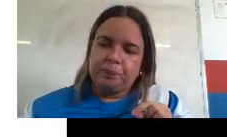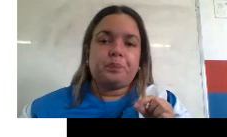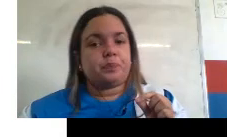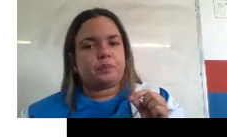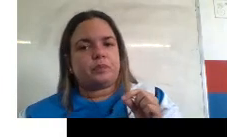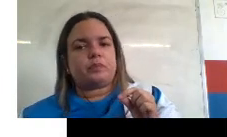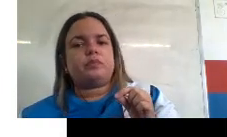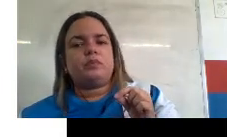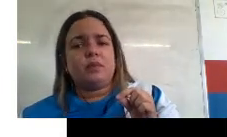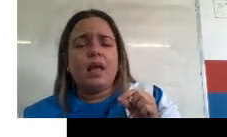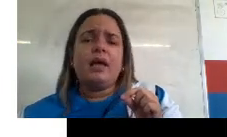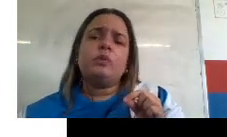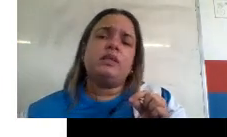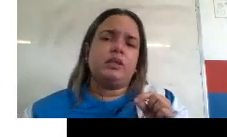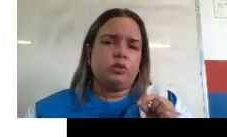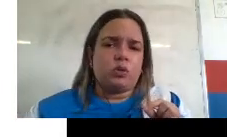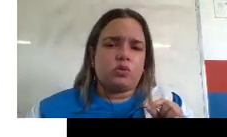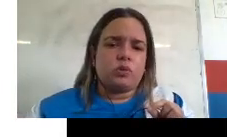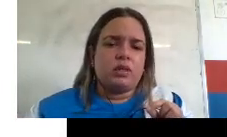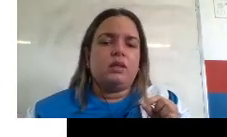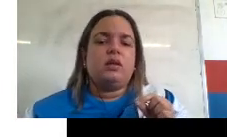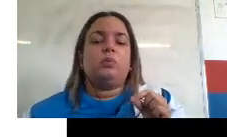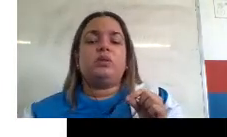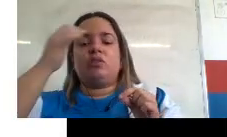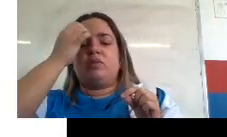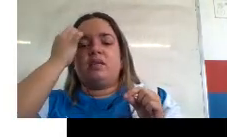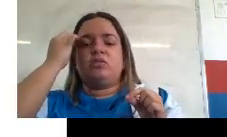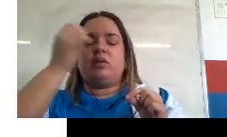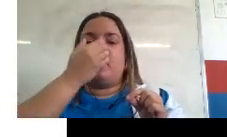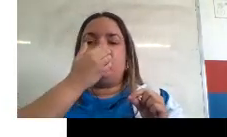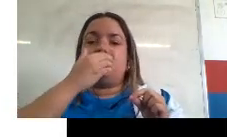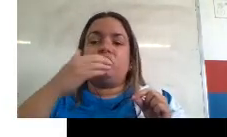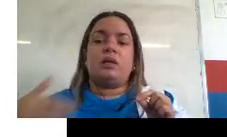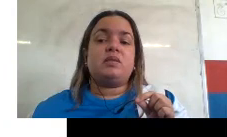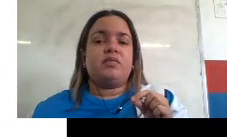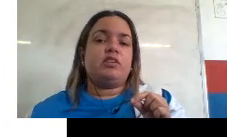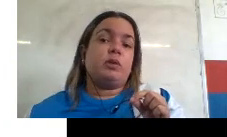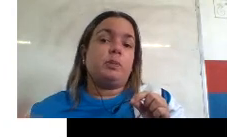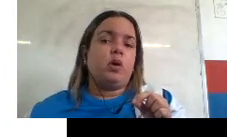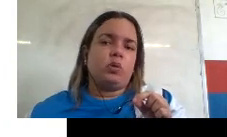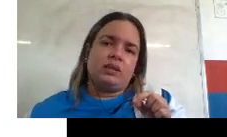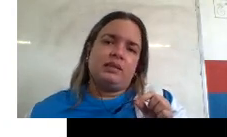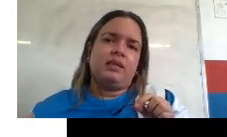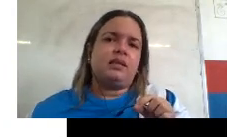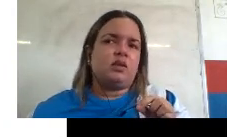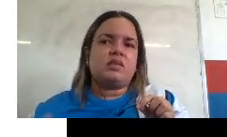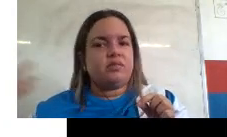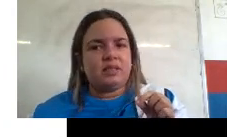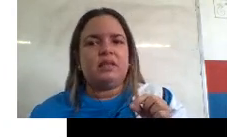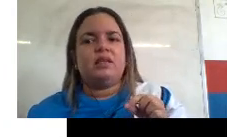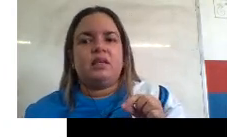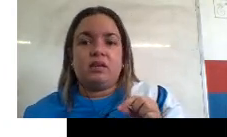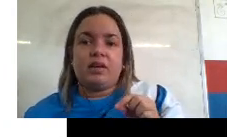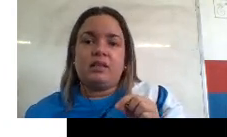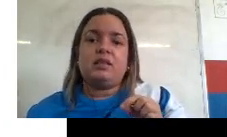privacidade é um direito nosso. Muitas vezes, né, nós temos, infelizmente, por conta da internet, a nossa